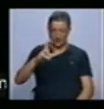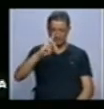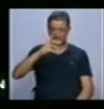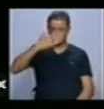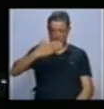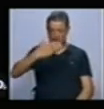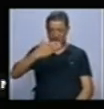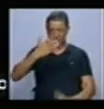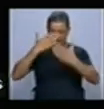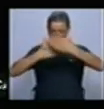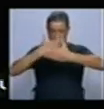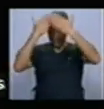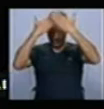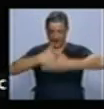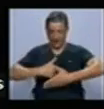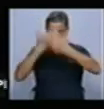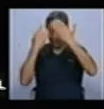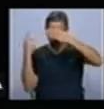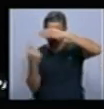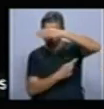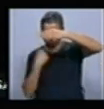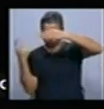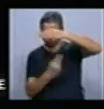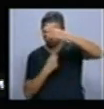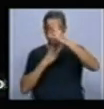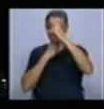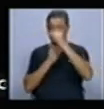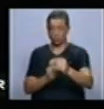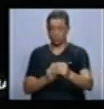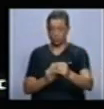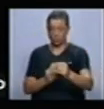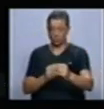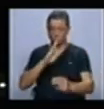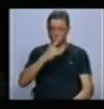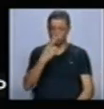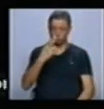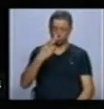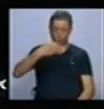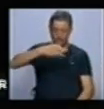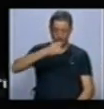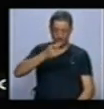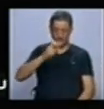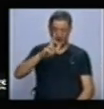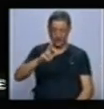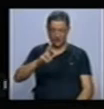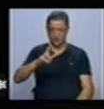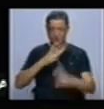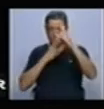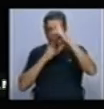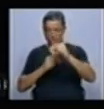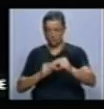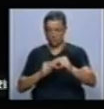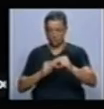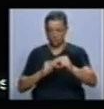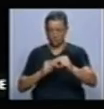numa ressonância orbital com outras luas de Júpiter, nomeadamente as luas de